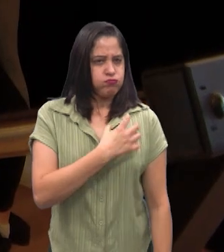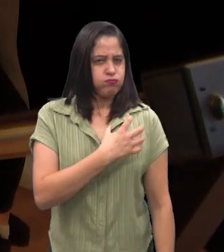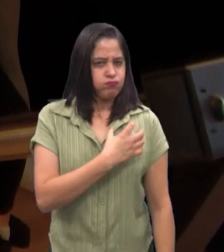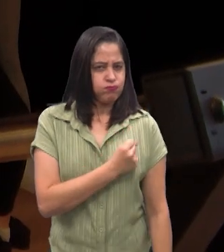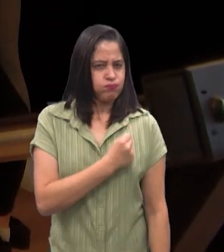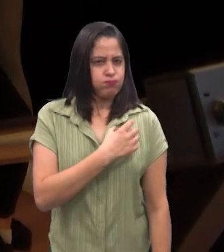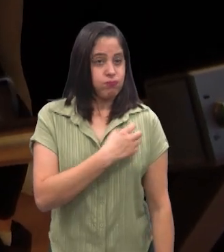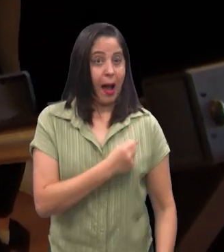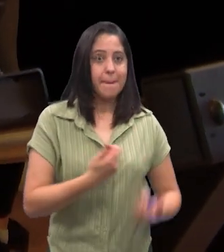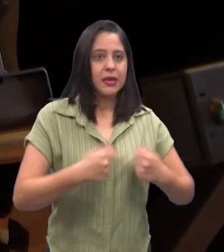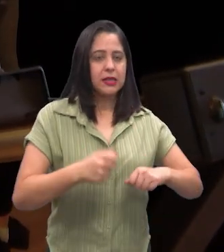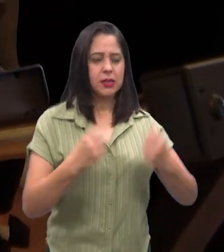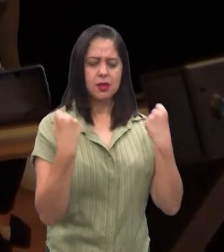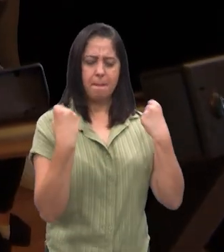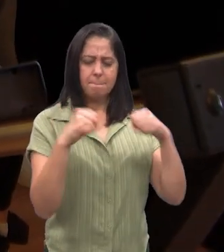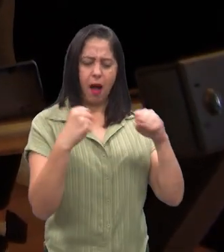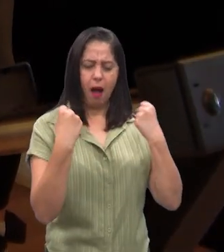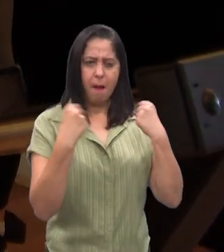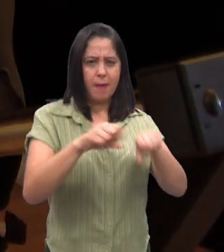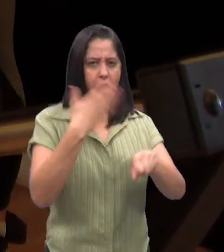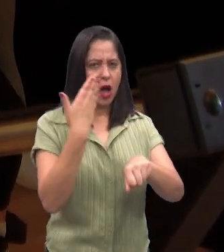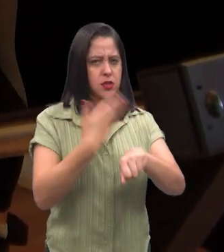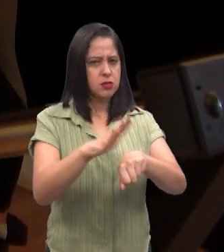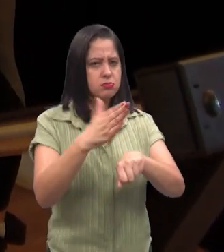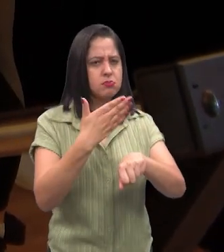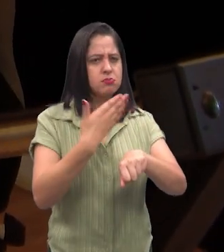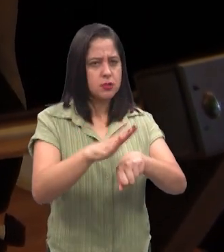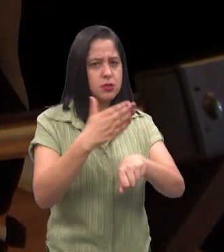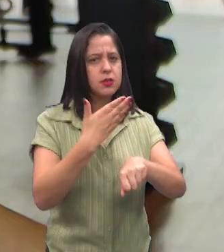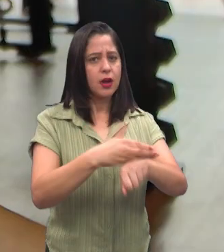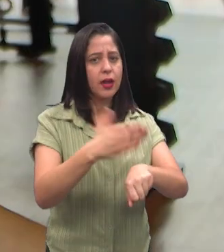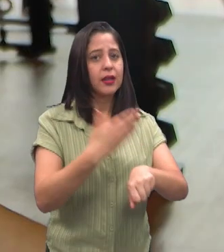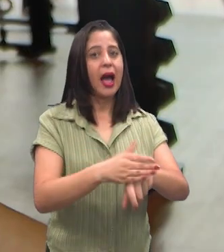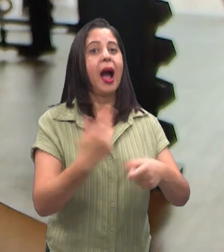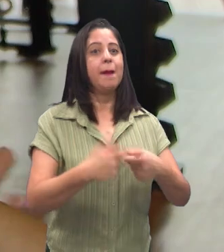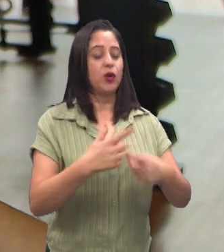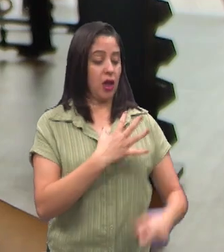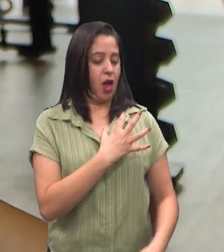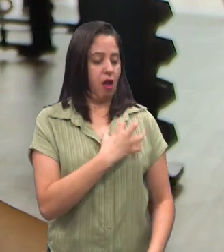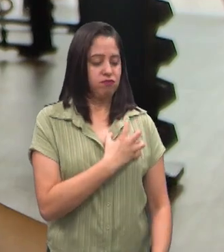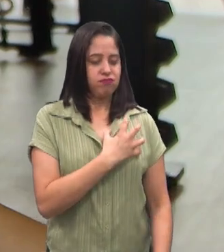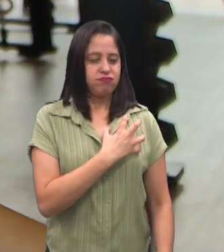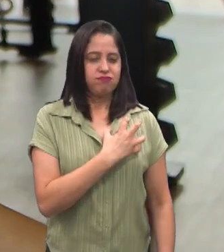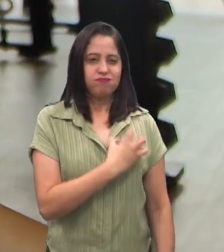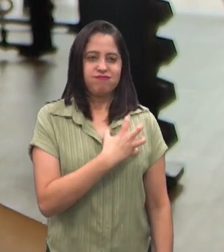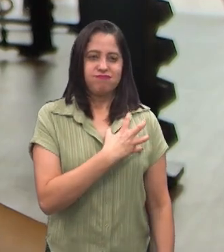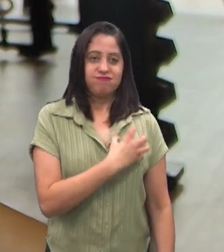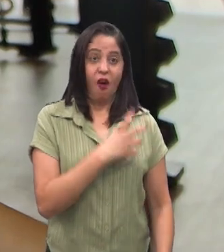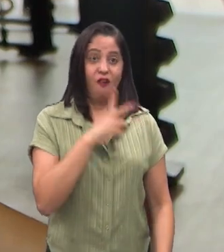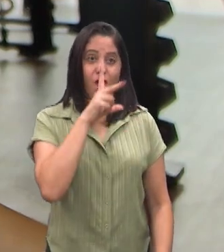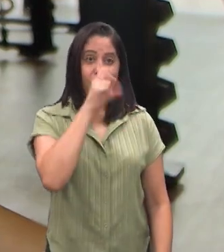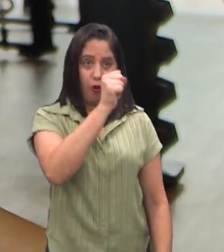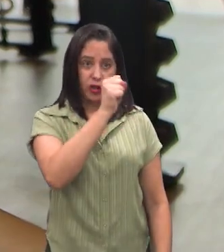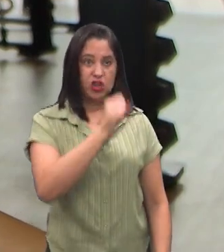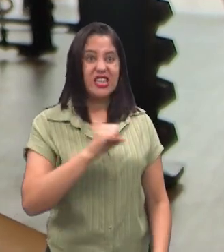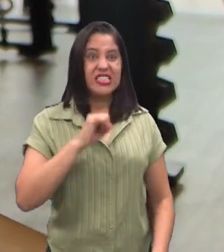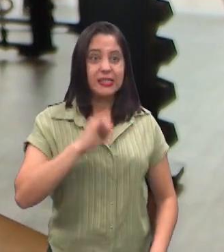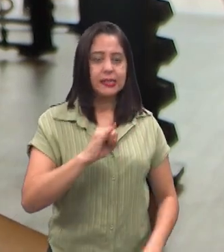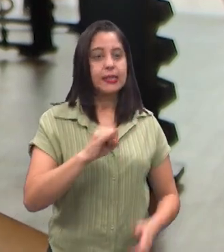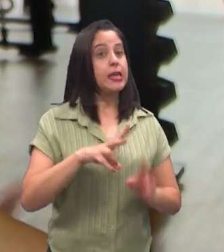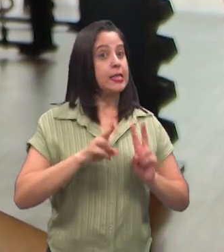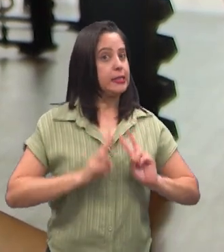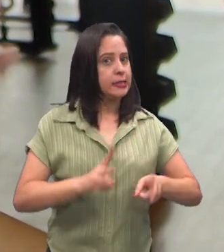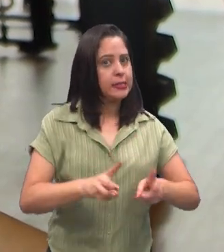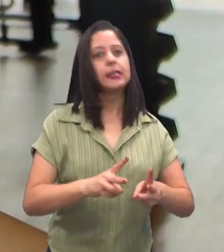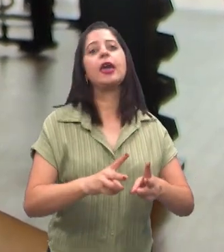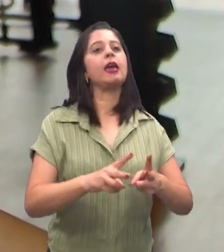estímulos de treinamento, dando um trabalho sempre progressivo para a gente manter essa musculatura mais forte, né? E quando a gente faz o exercício físico, além